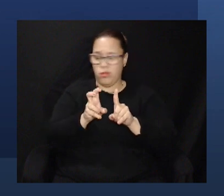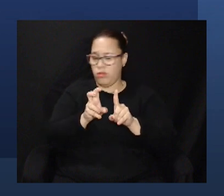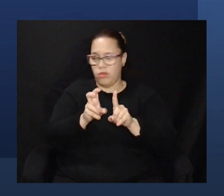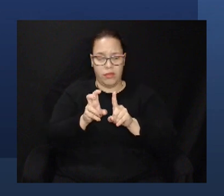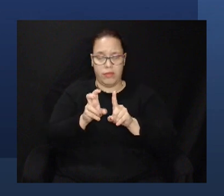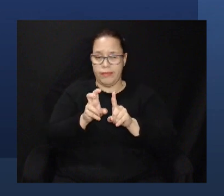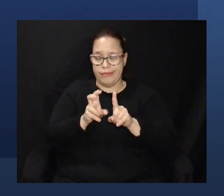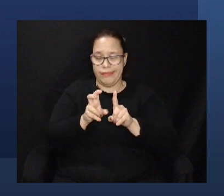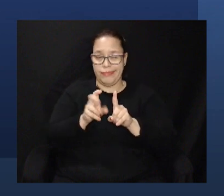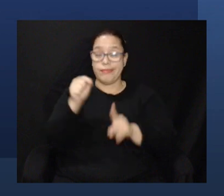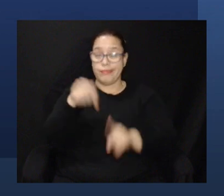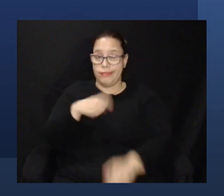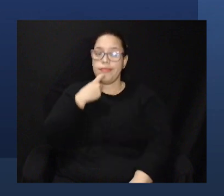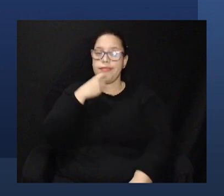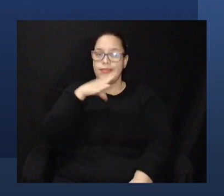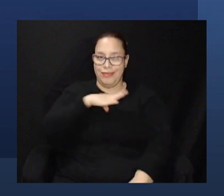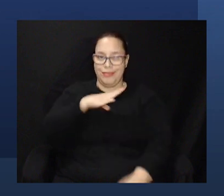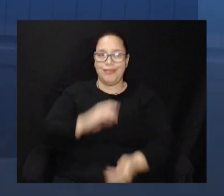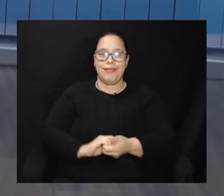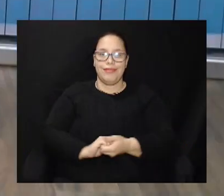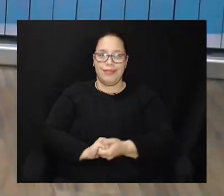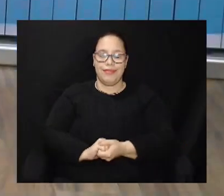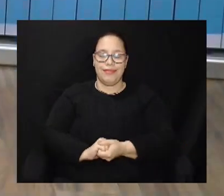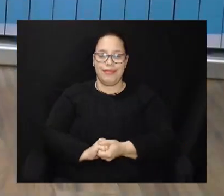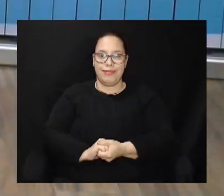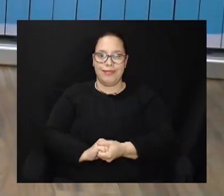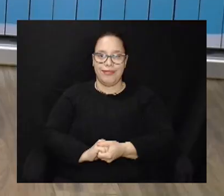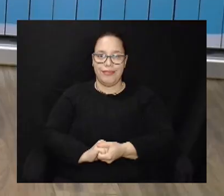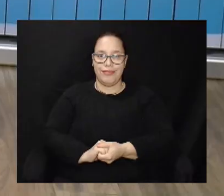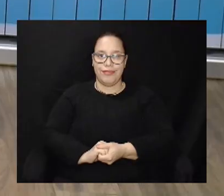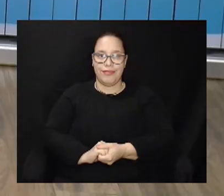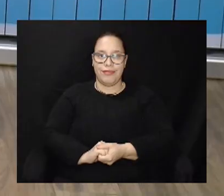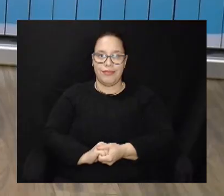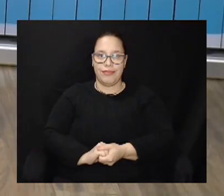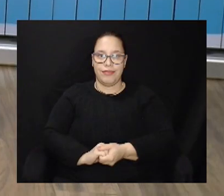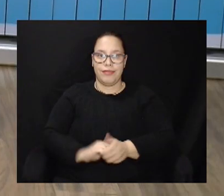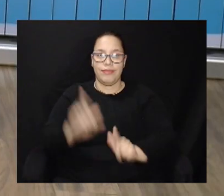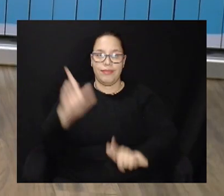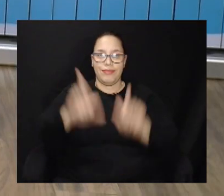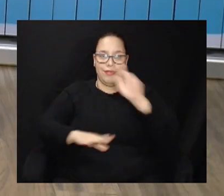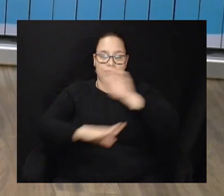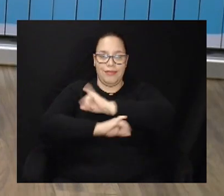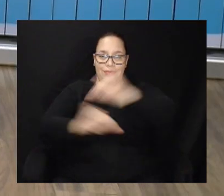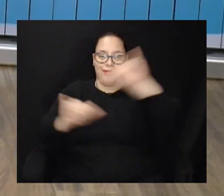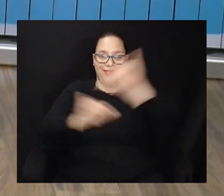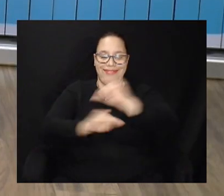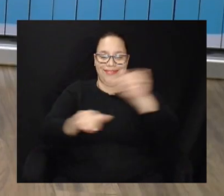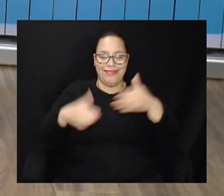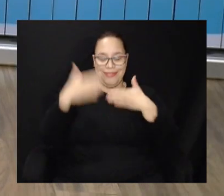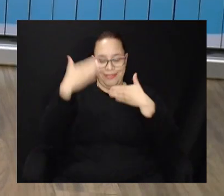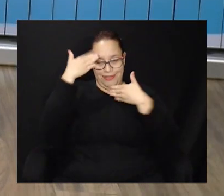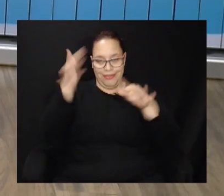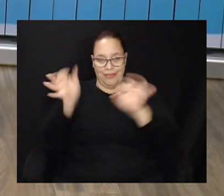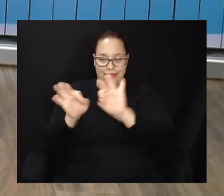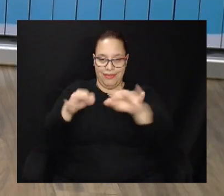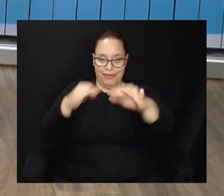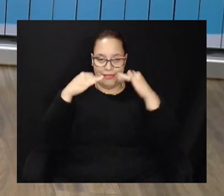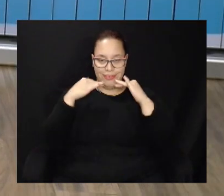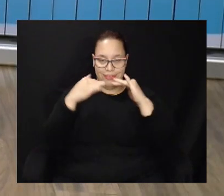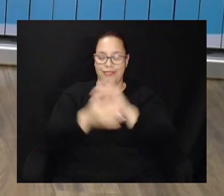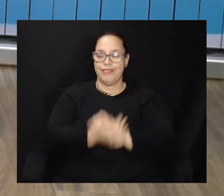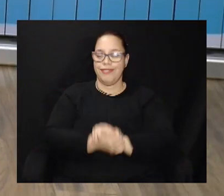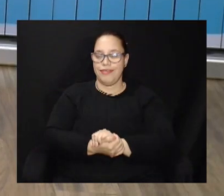graus aqui na cidade de Campinas. O Jornal Câmara Notícia fica por aqui. Muito obrigado pela